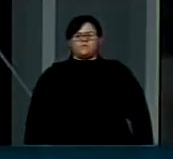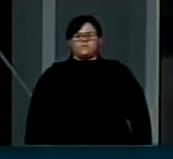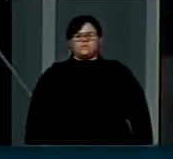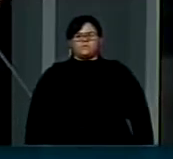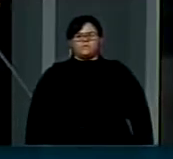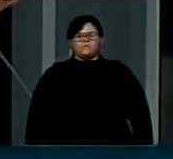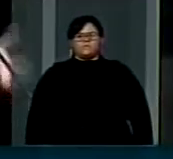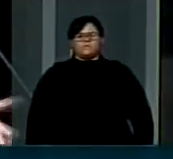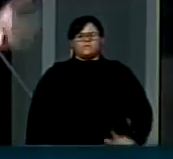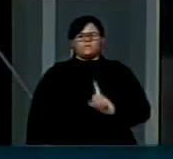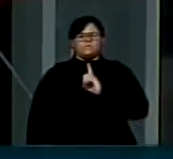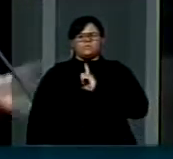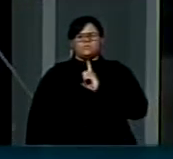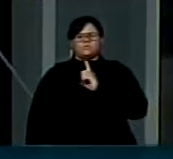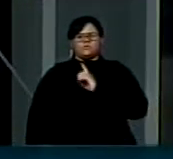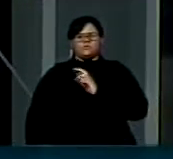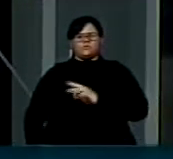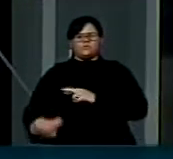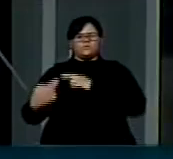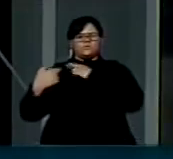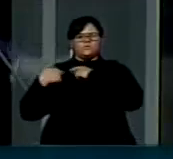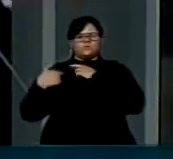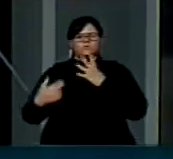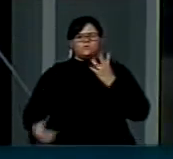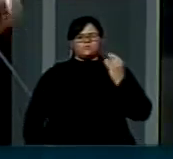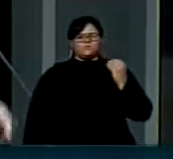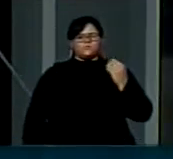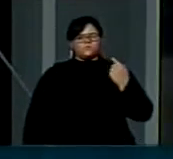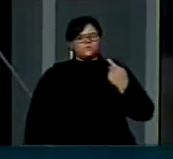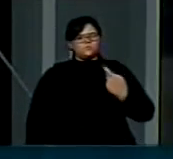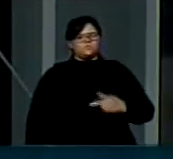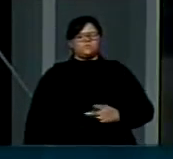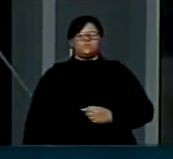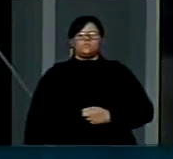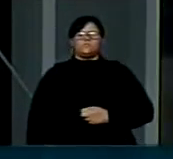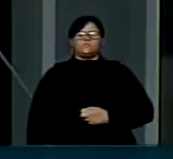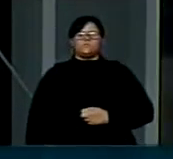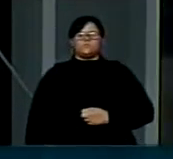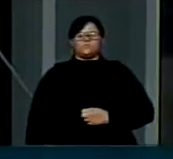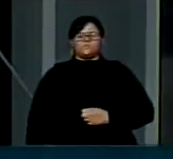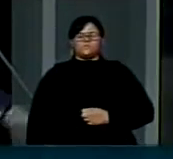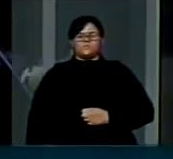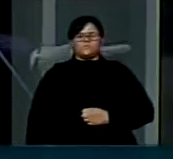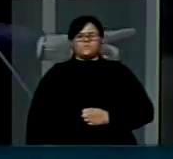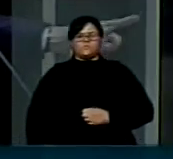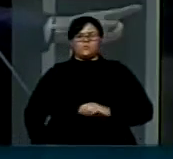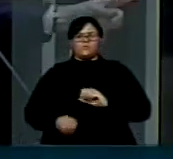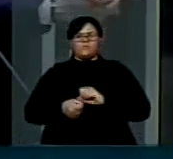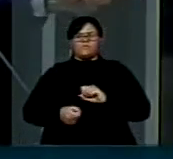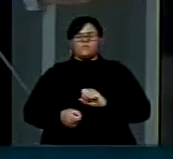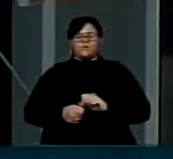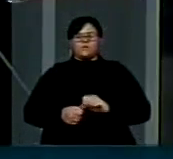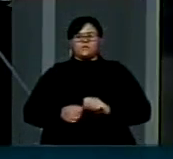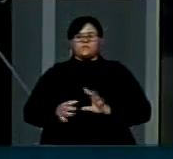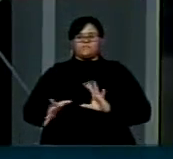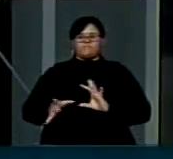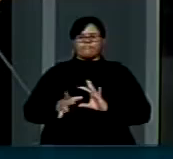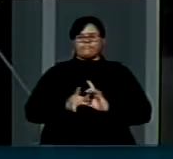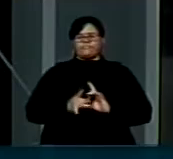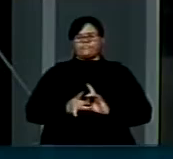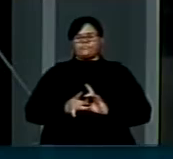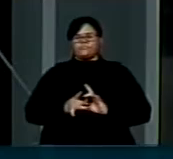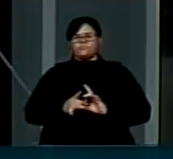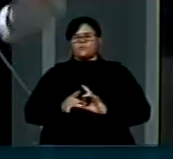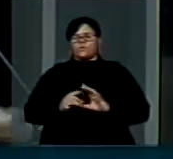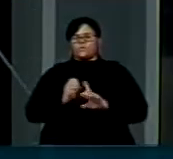que tem um papel importante, fundamental, e que na ponta faz a ligação